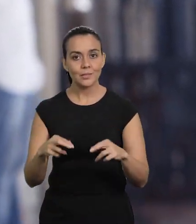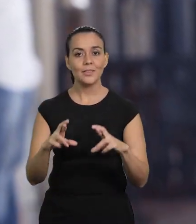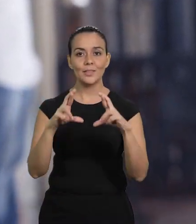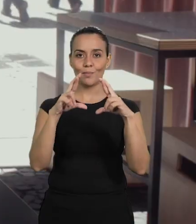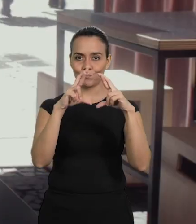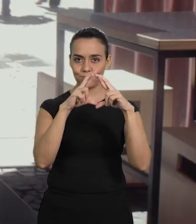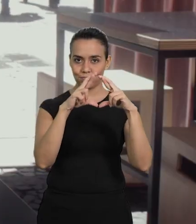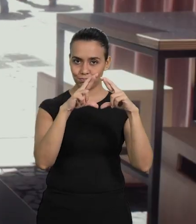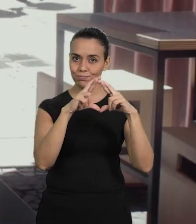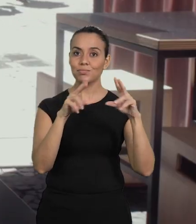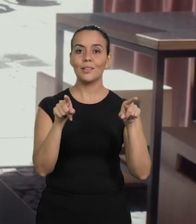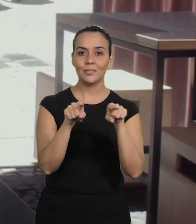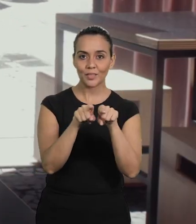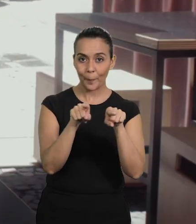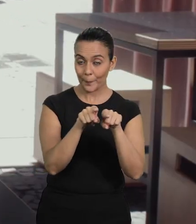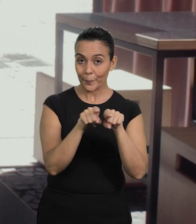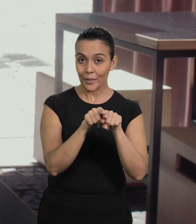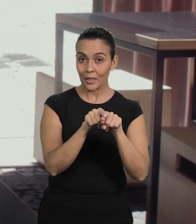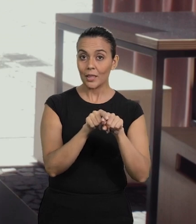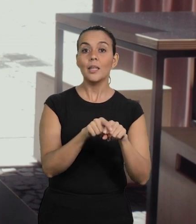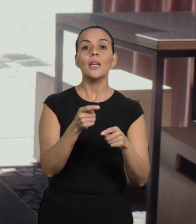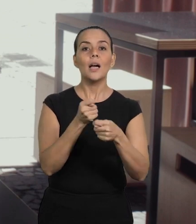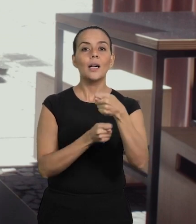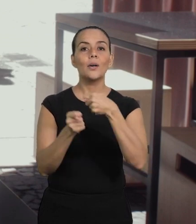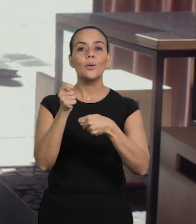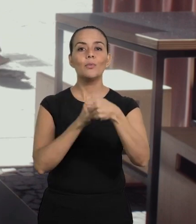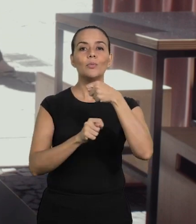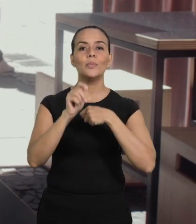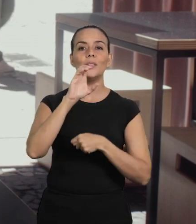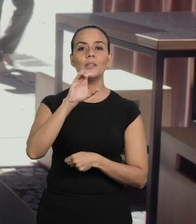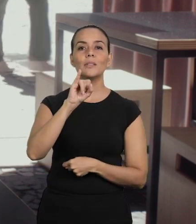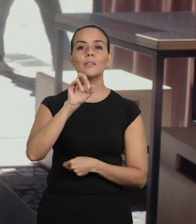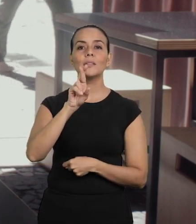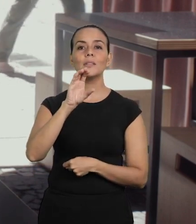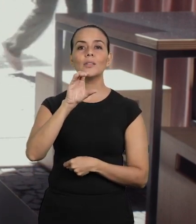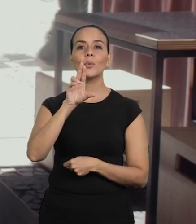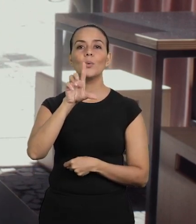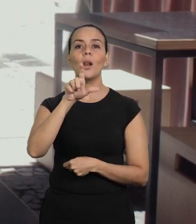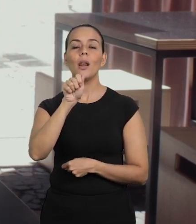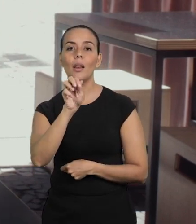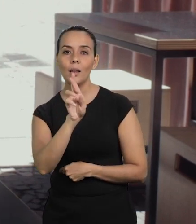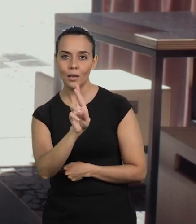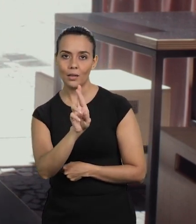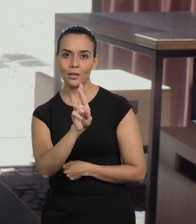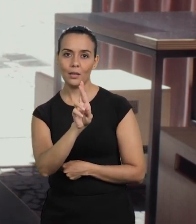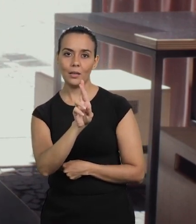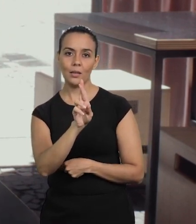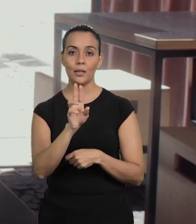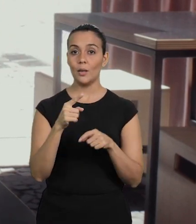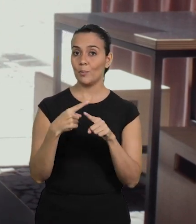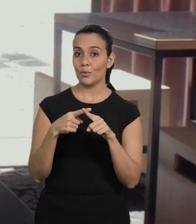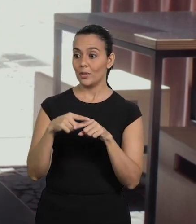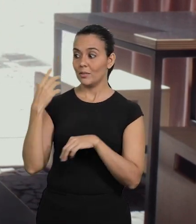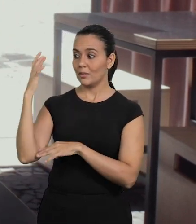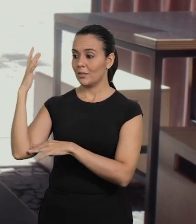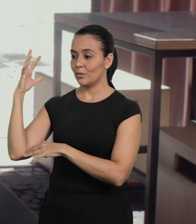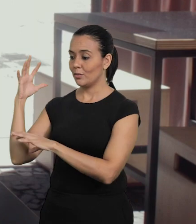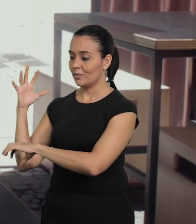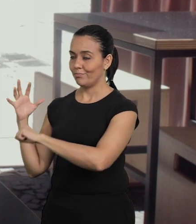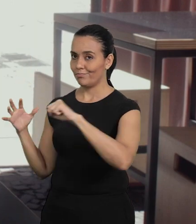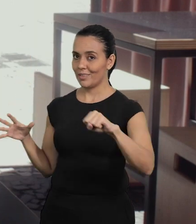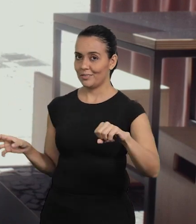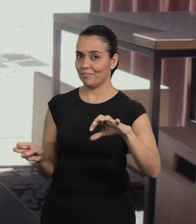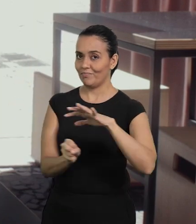circular. É a gente conseguir justamente fazer com que as coisas que já foram retiradas da natureza permaneçam o máximo possível